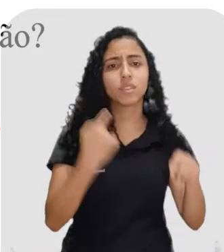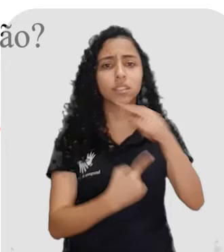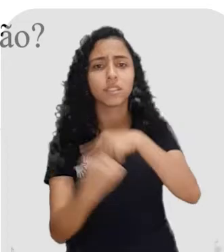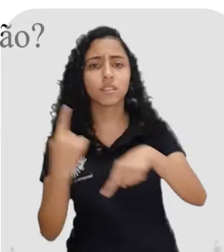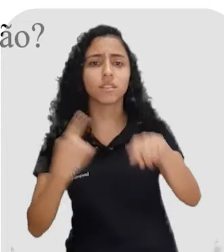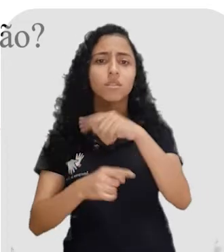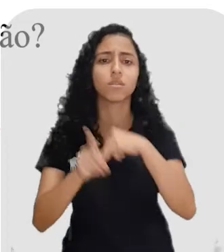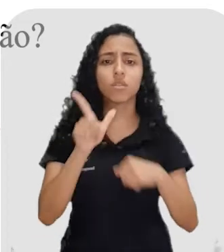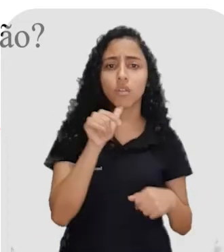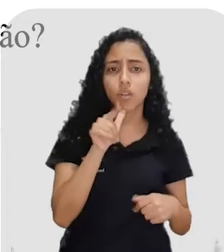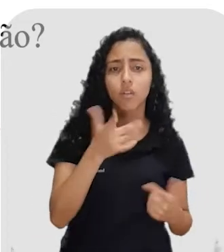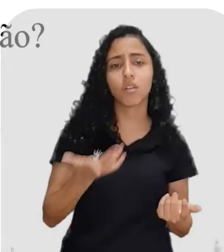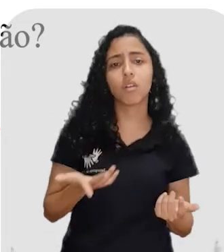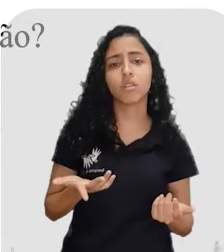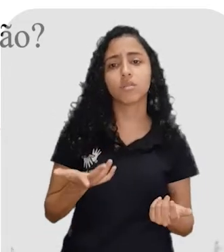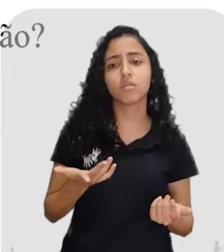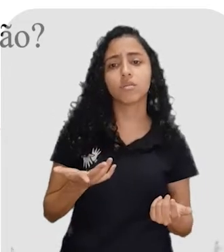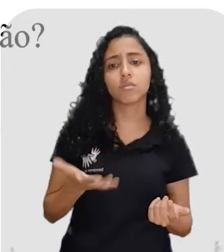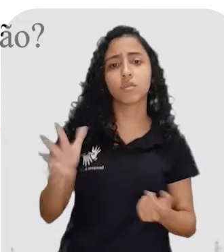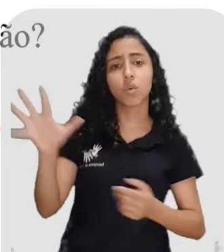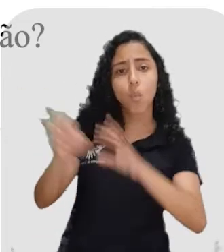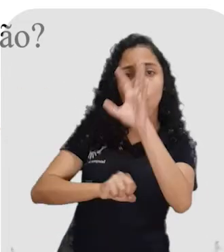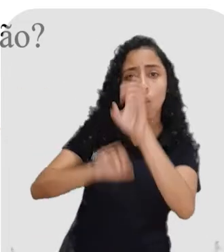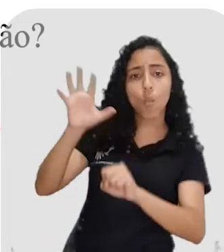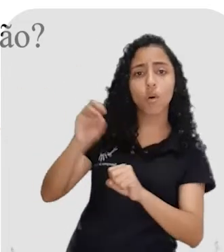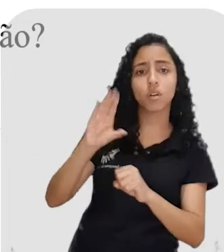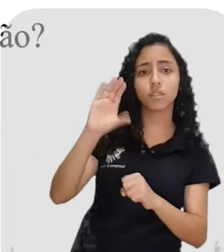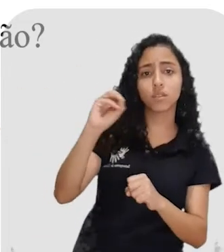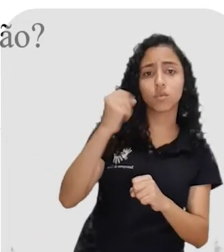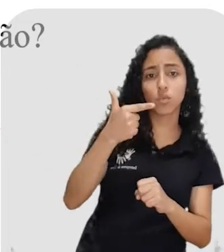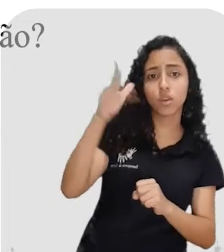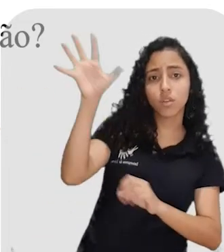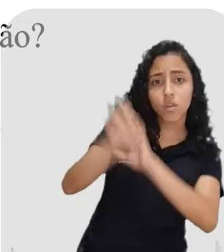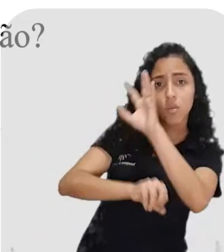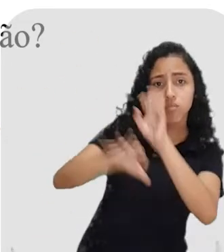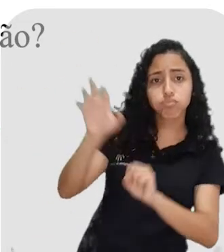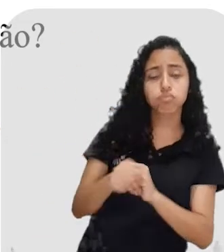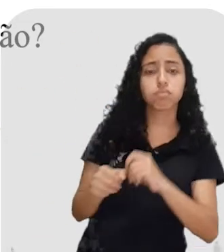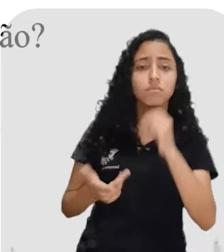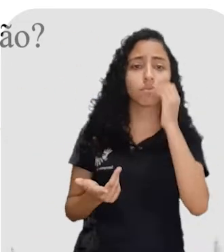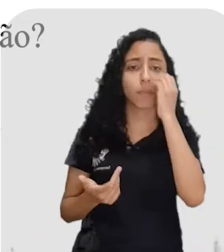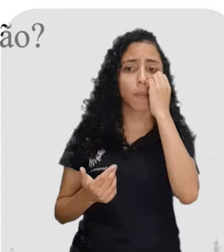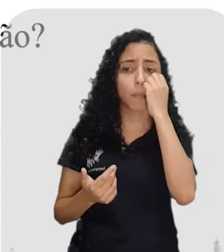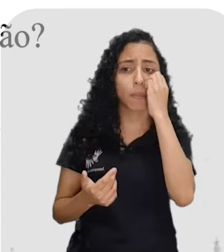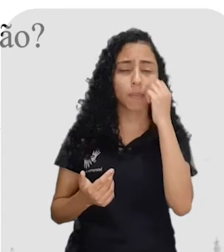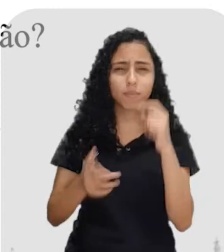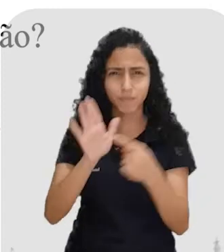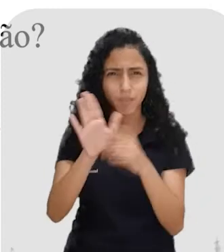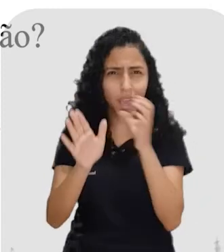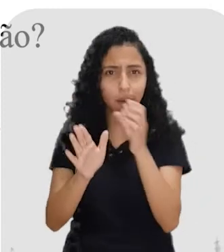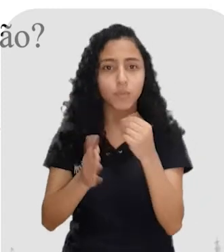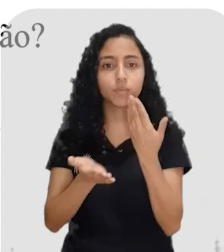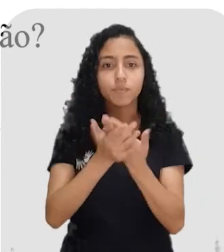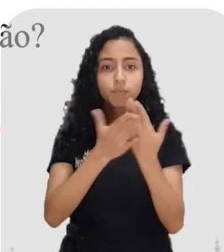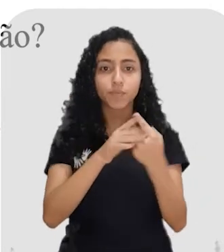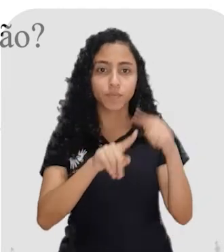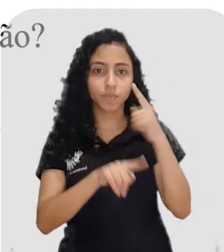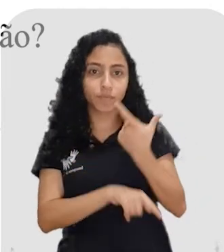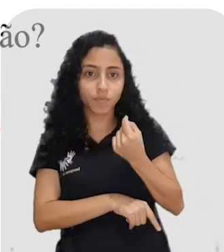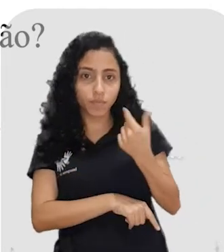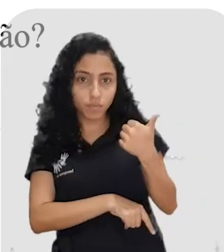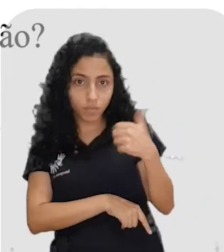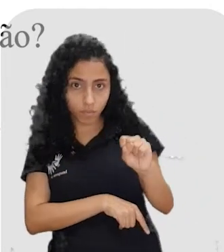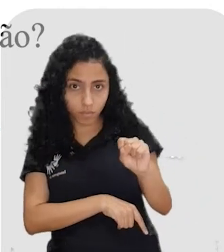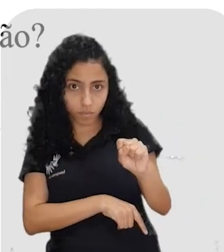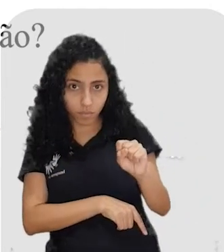da importância do ciclo hidrológico, né, do sequestro de carbono também. Então, eu vou trazer um exemplo rápido aqui, um estudo que foi publicado